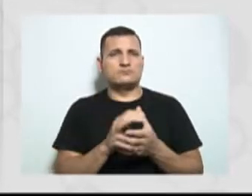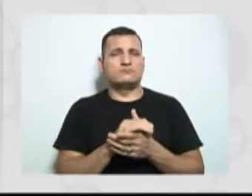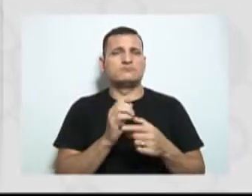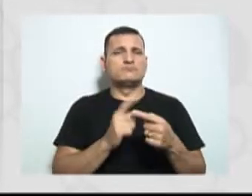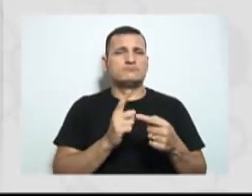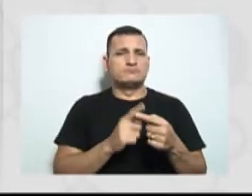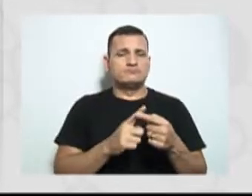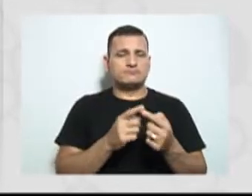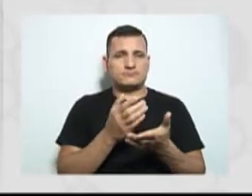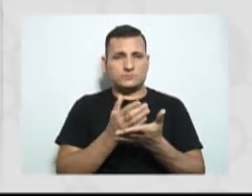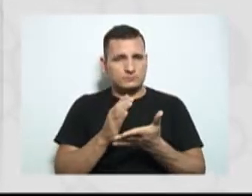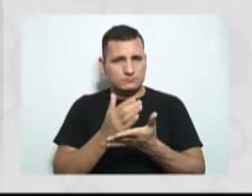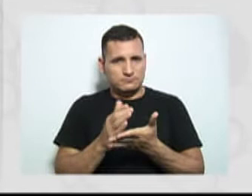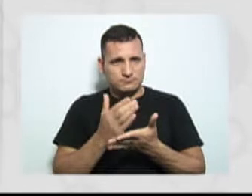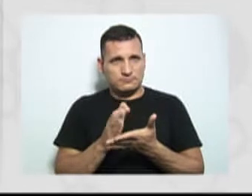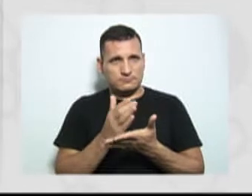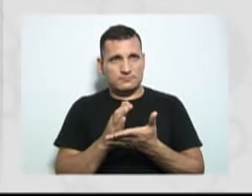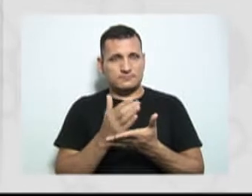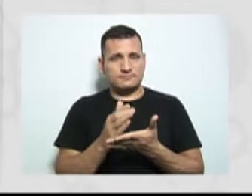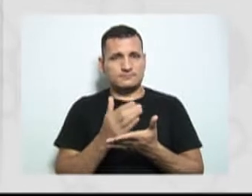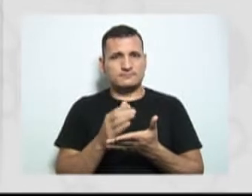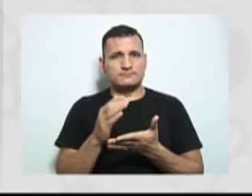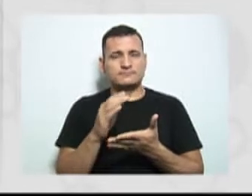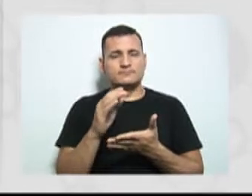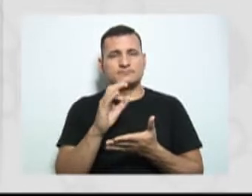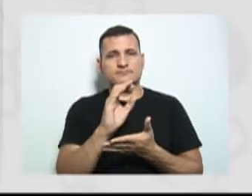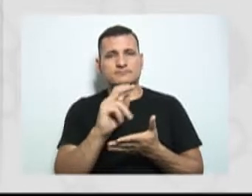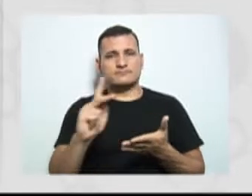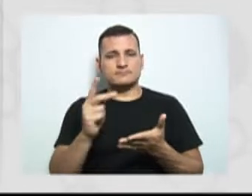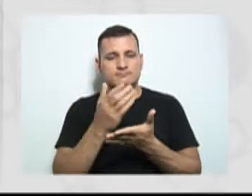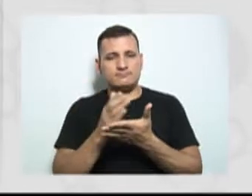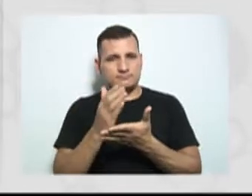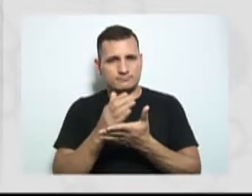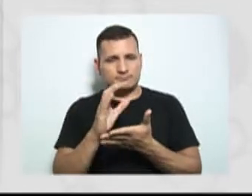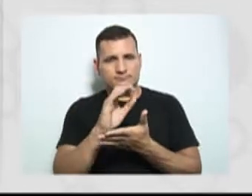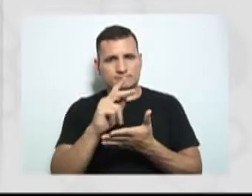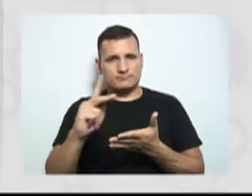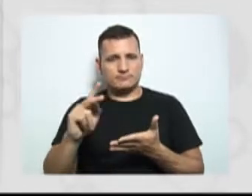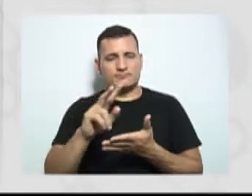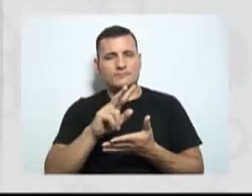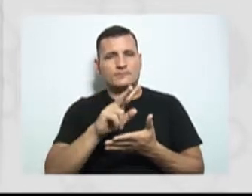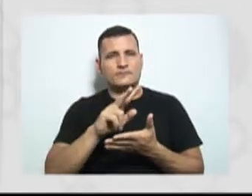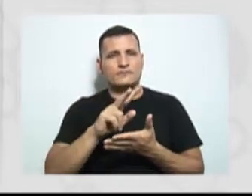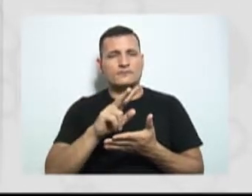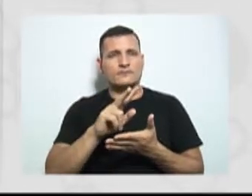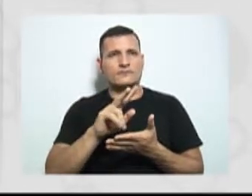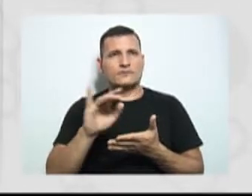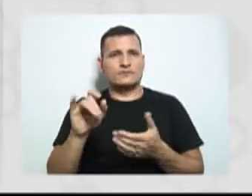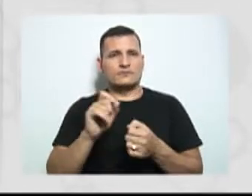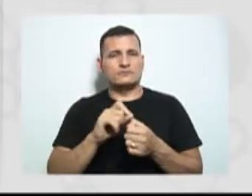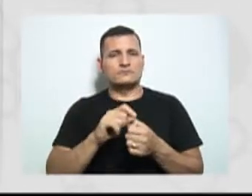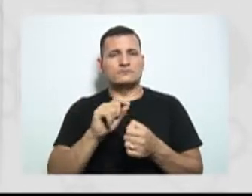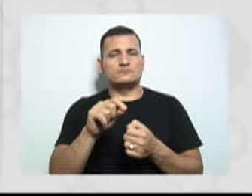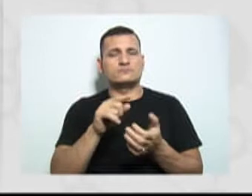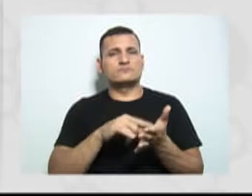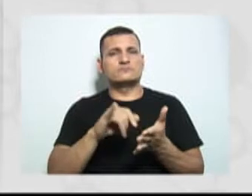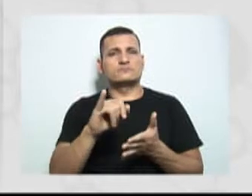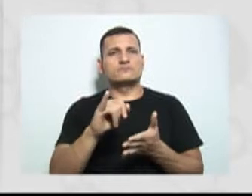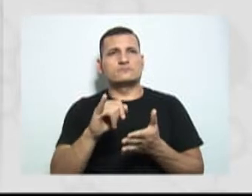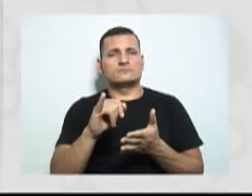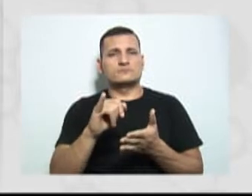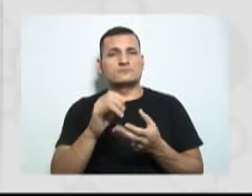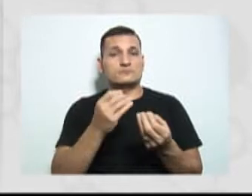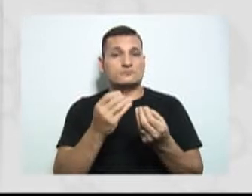sobra, certo? Líquida da cooperativa, que vai ser feito toda a questão da tributação em cima